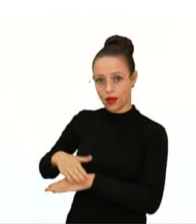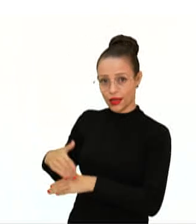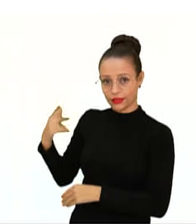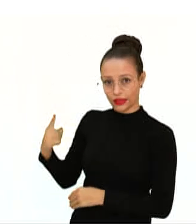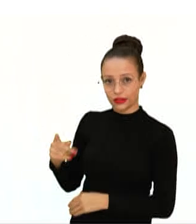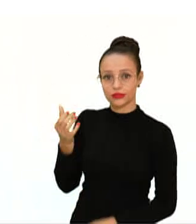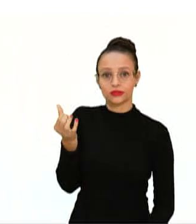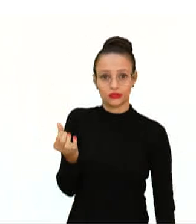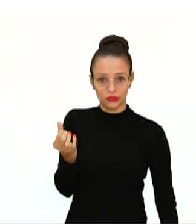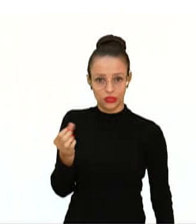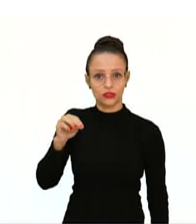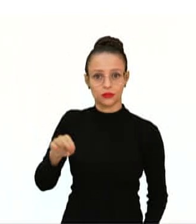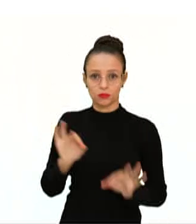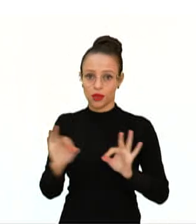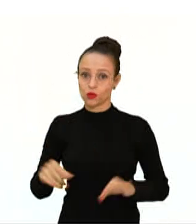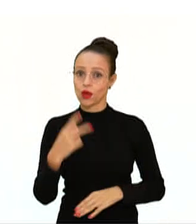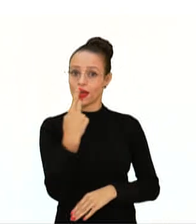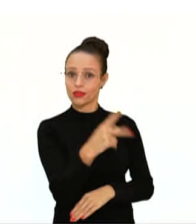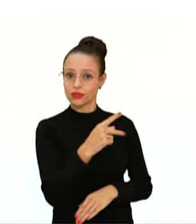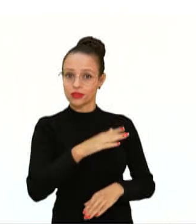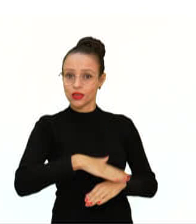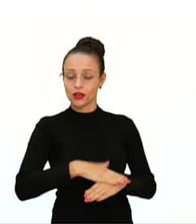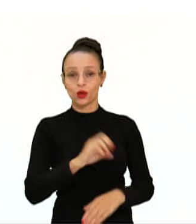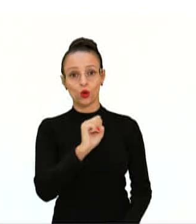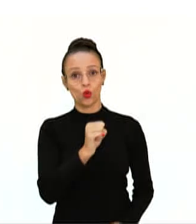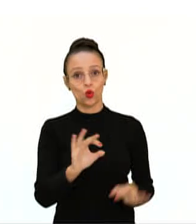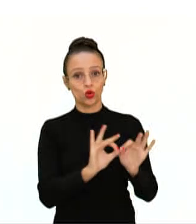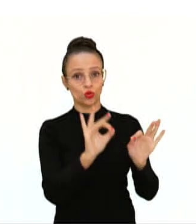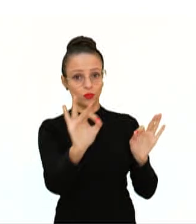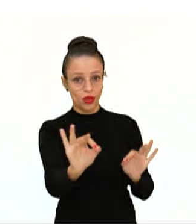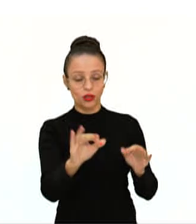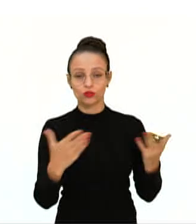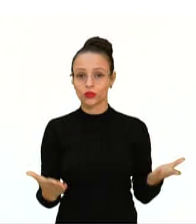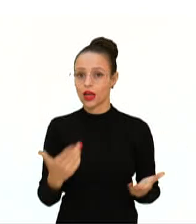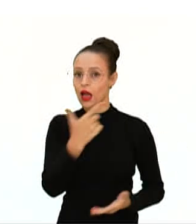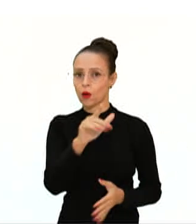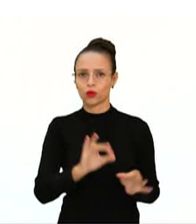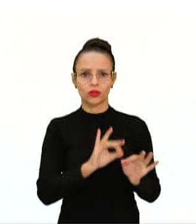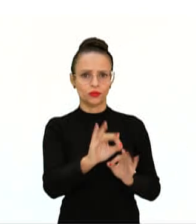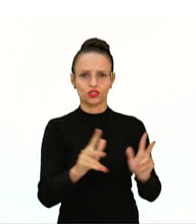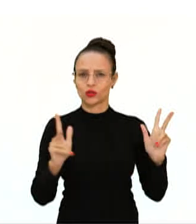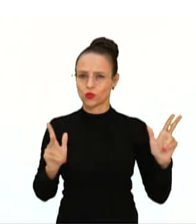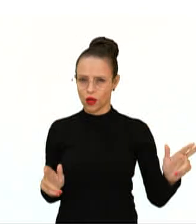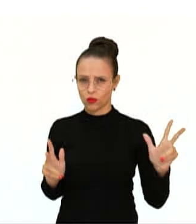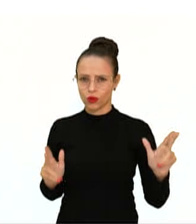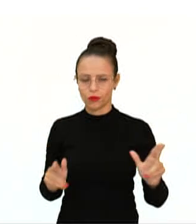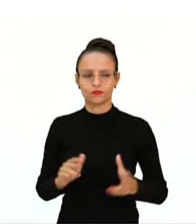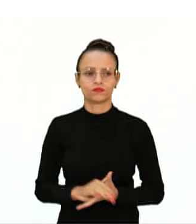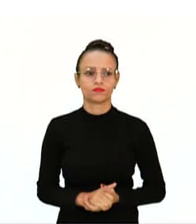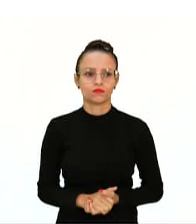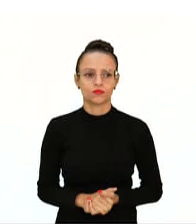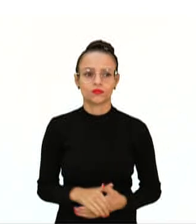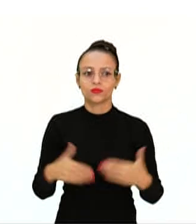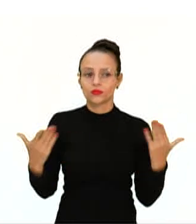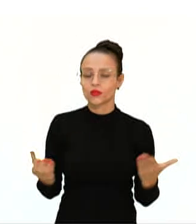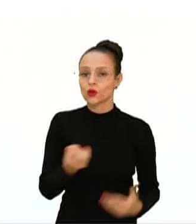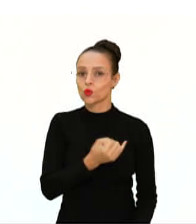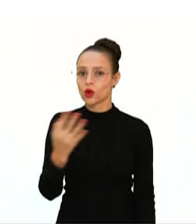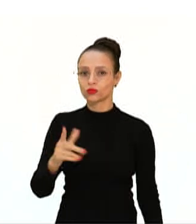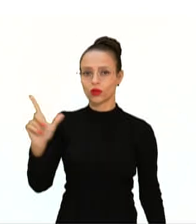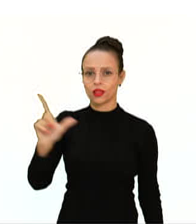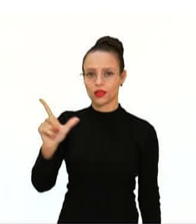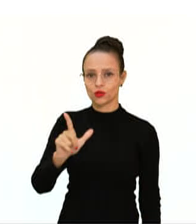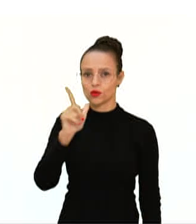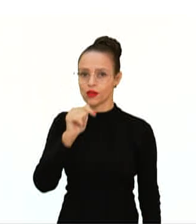tem 6 metros, a do Antônio vai ter 8 metros. As outras medidas estão fixas, tá bom? Quantos litros de